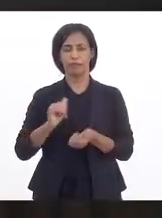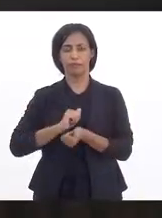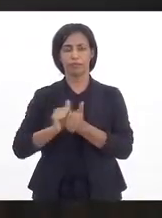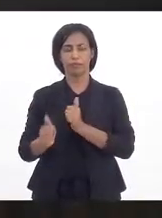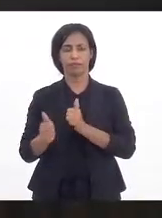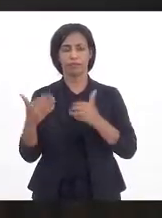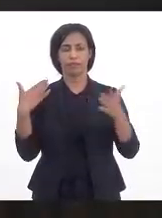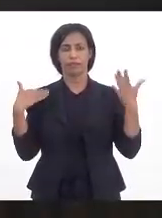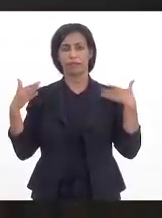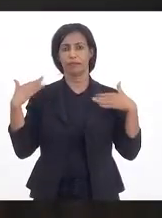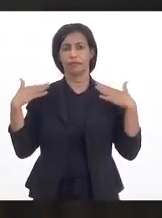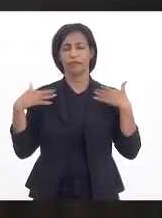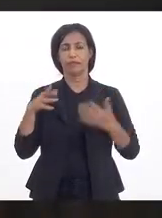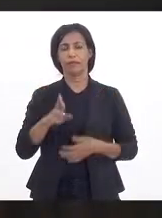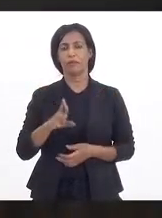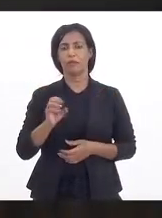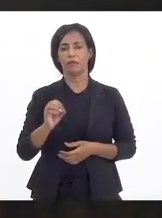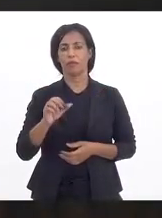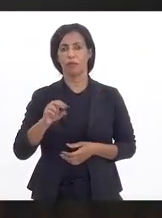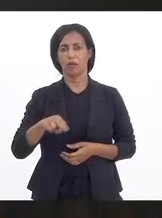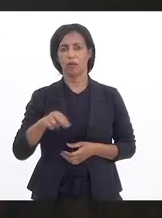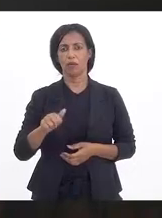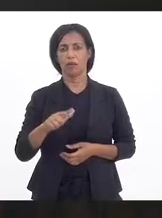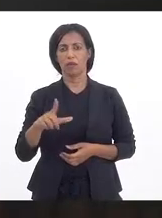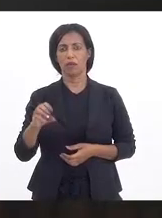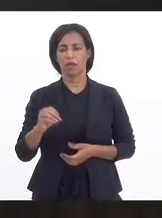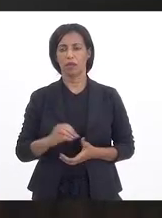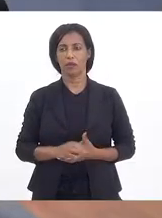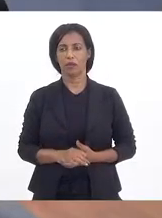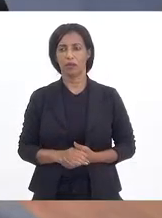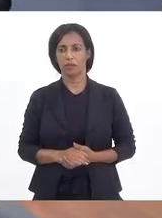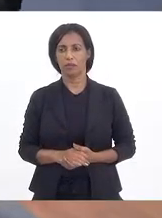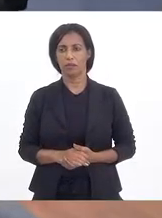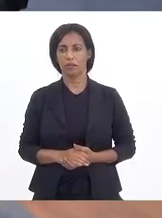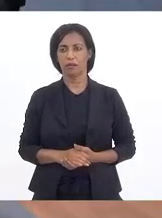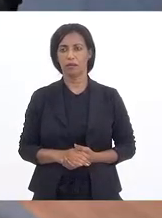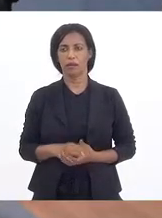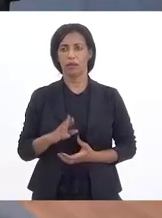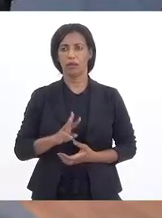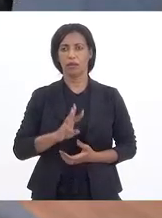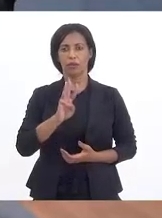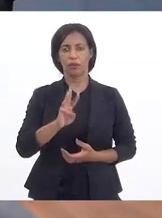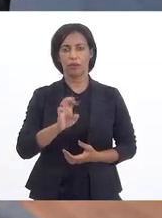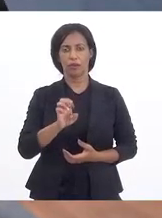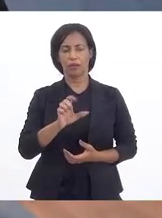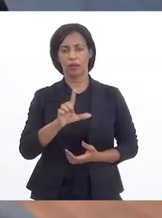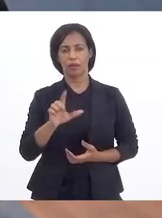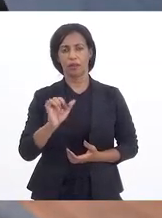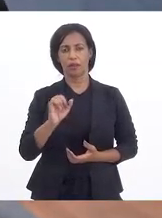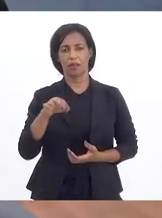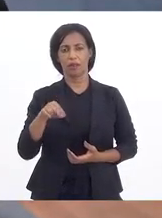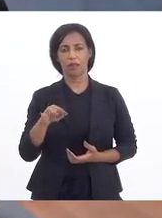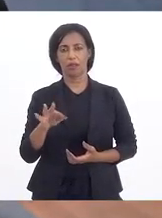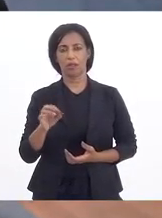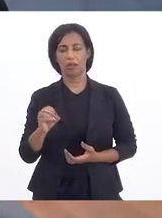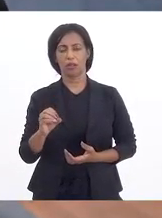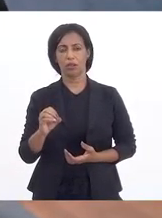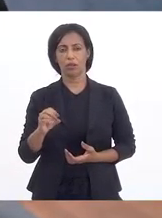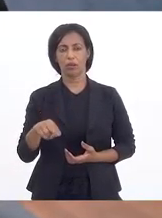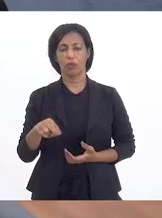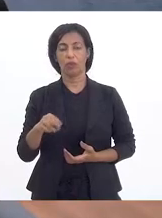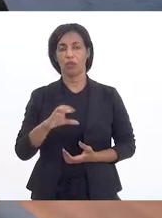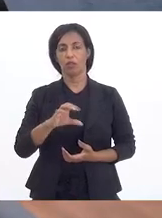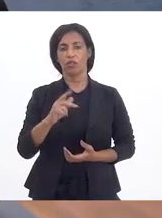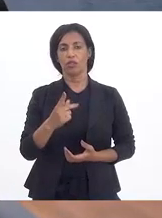esporte e lazer Deputado Ronaldo em Tieta o deputado Welington José eu posso